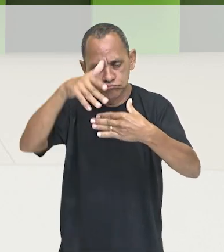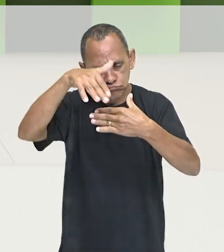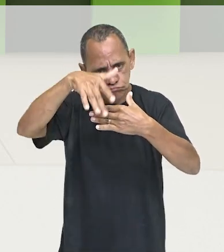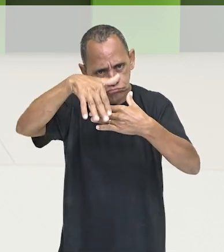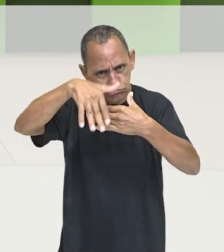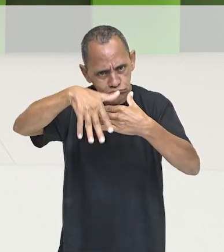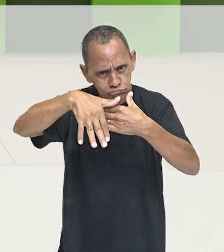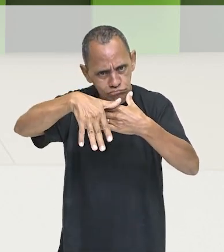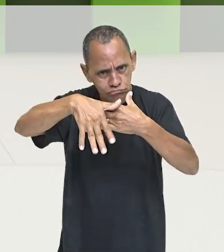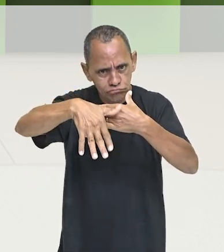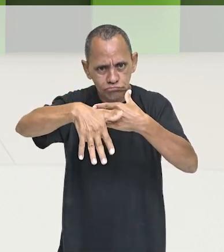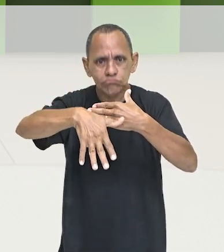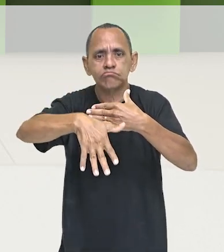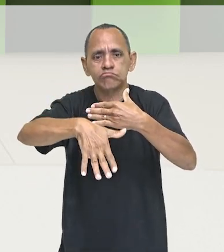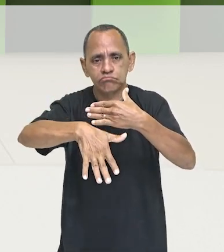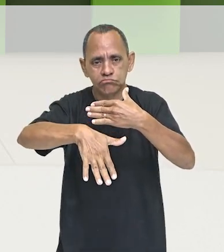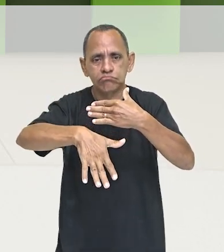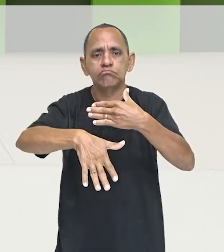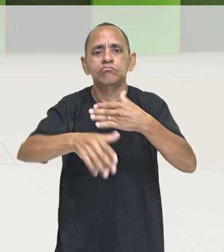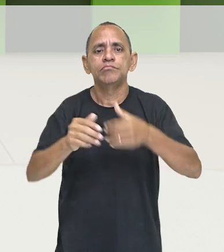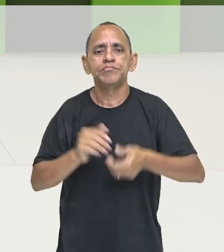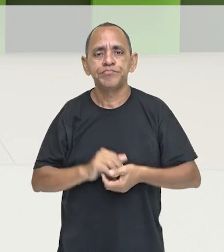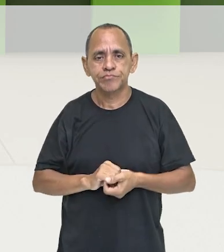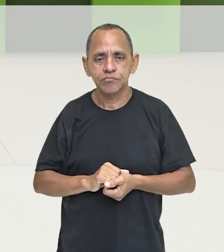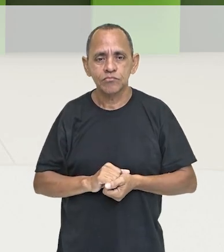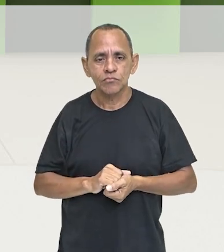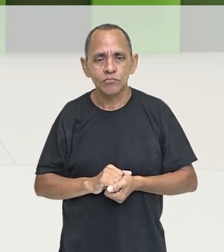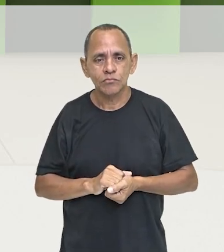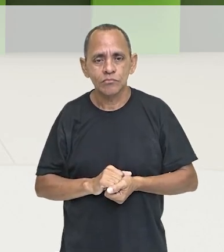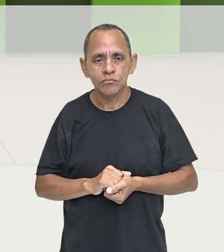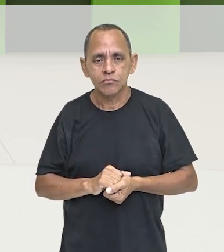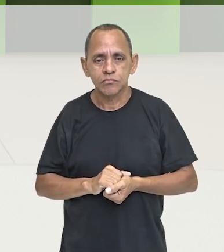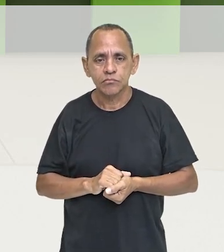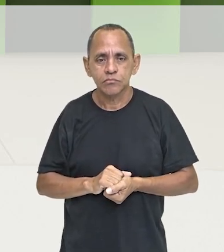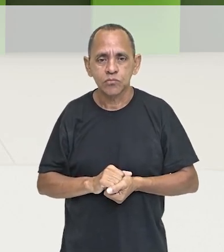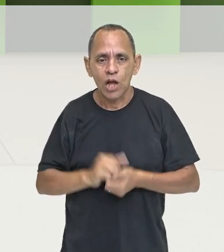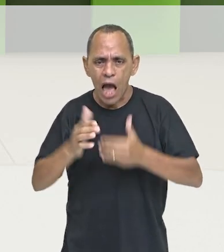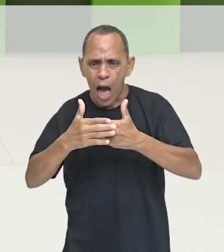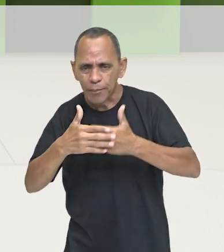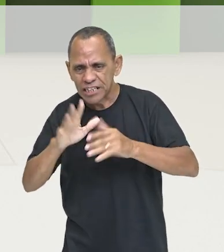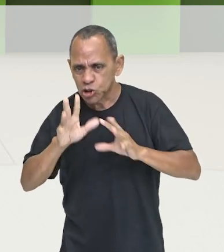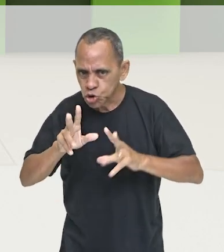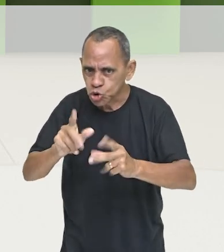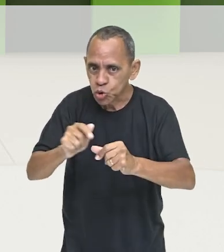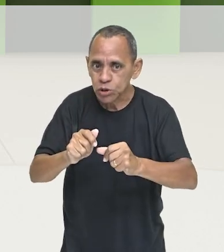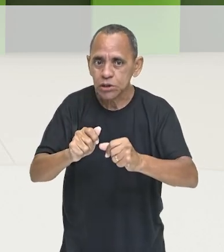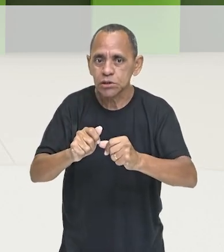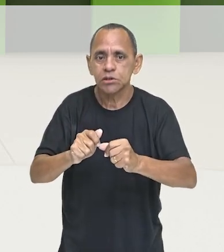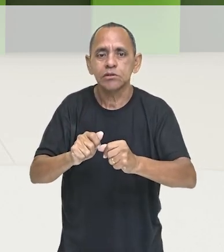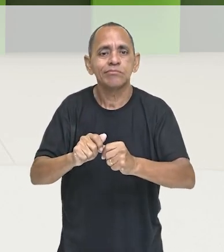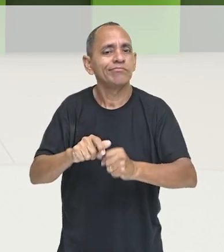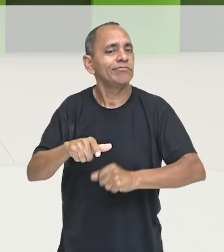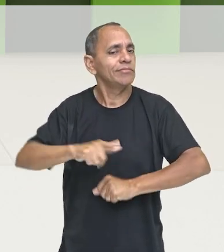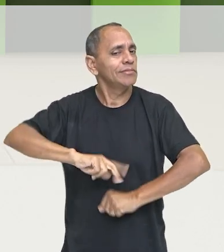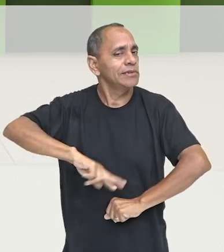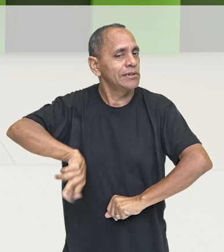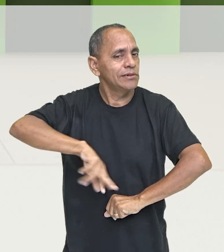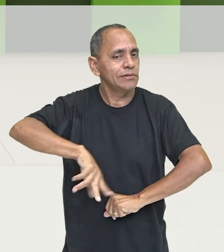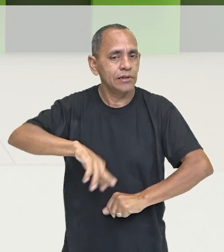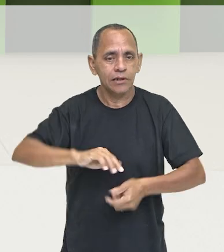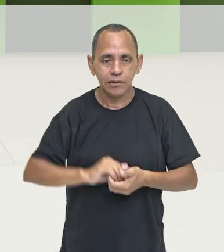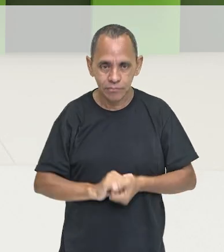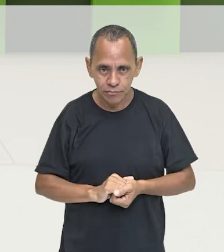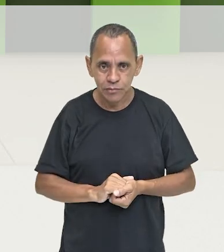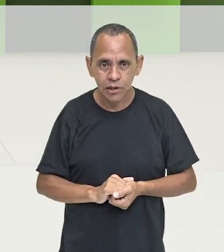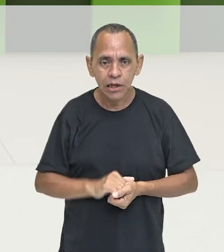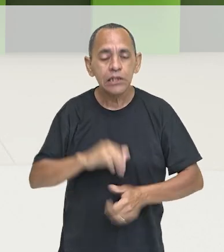as comportas são abertas, nem todas são abertas ao mesmo tempo, dependendo da demanda, né, da energia, dependendo do nível